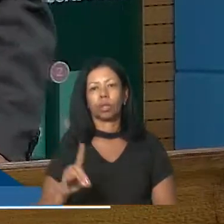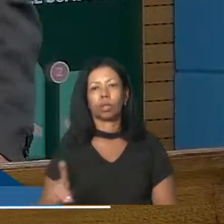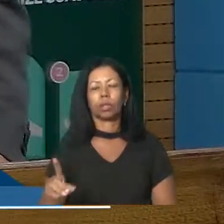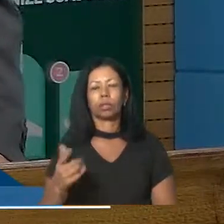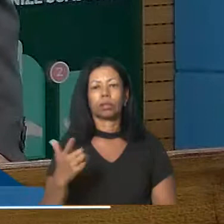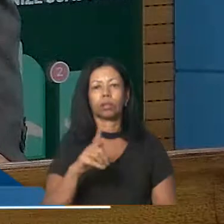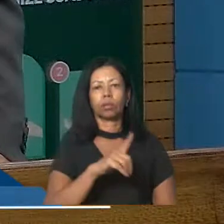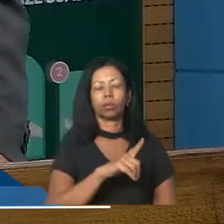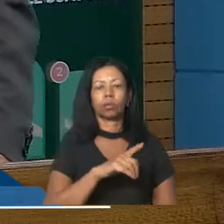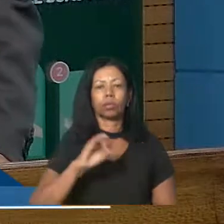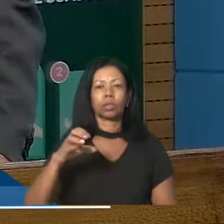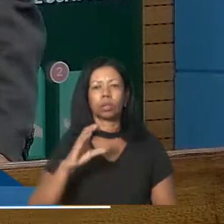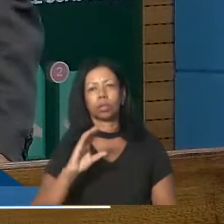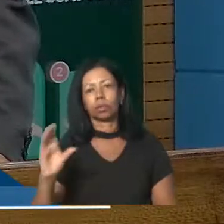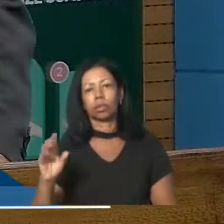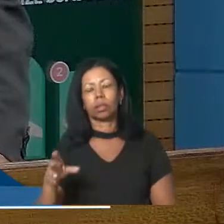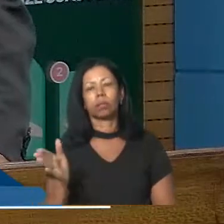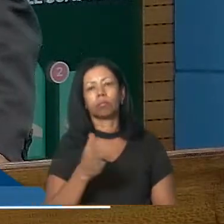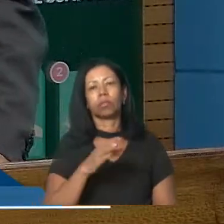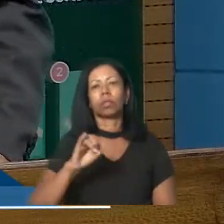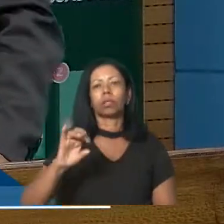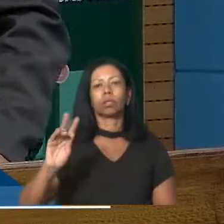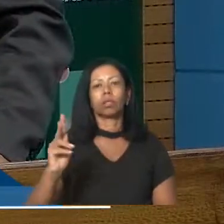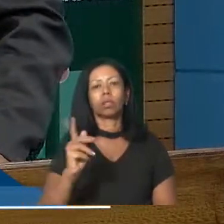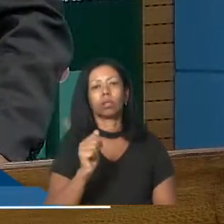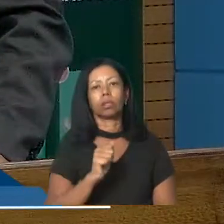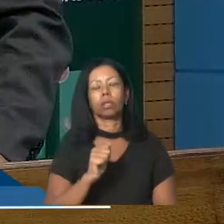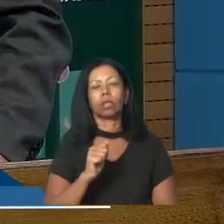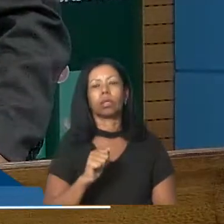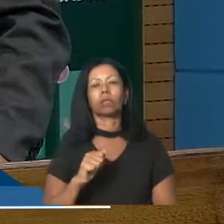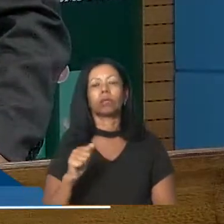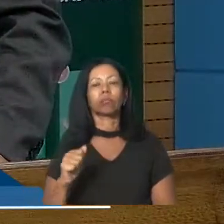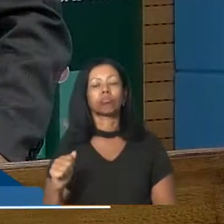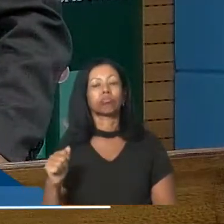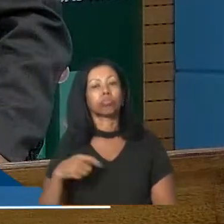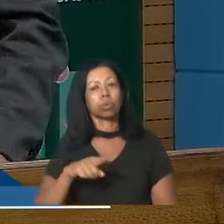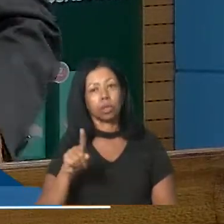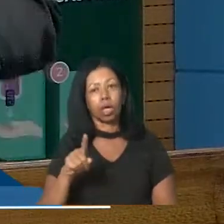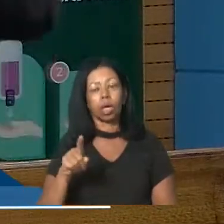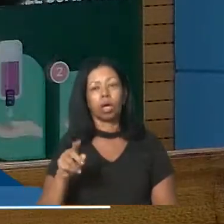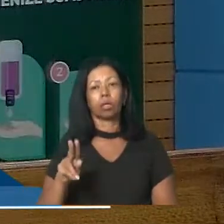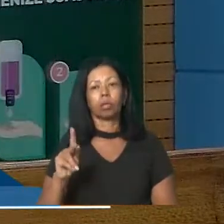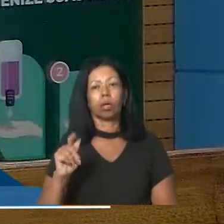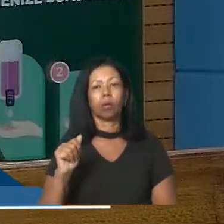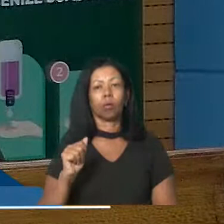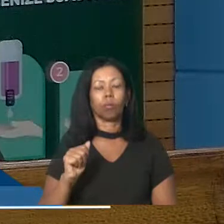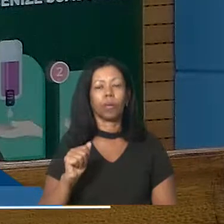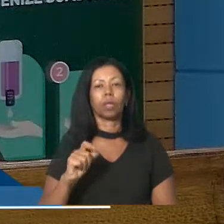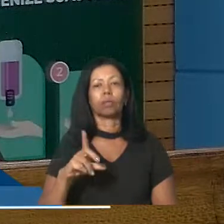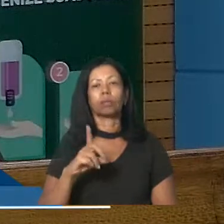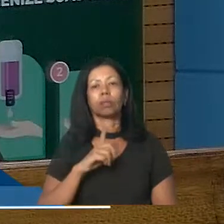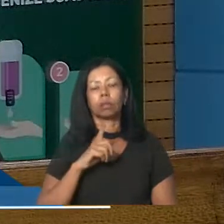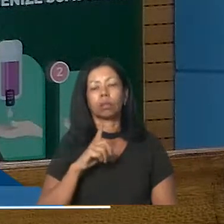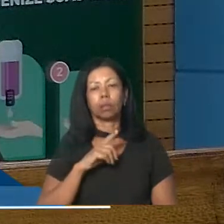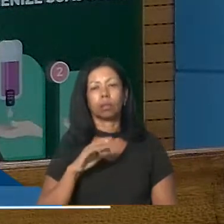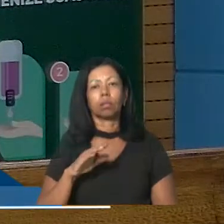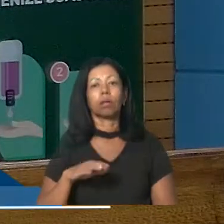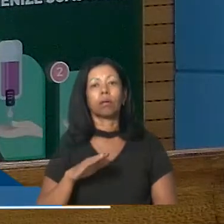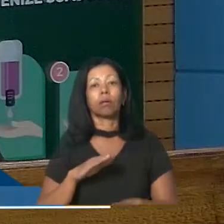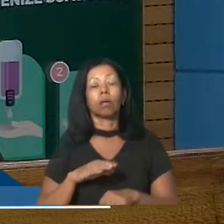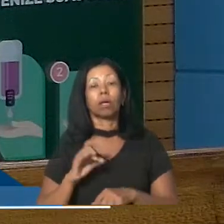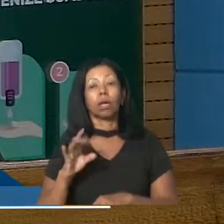e Casqueiro, Ilha Caraguatá e outros, o movimento no equipamento de saúde da UPA vem a cada